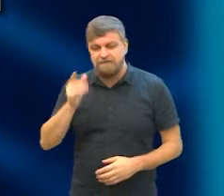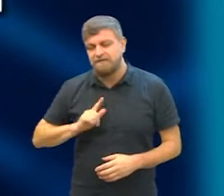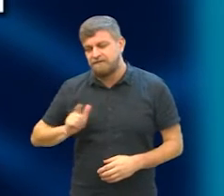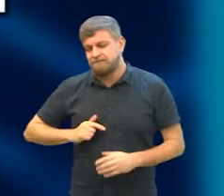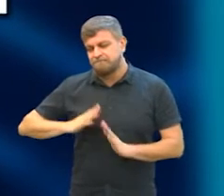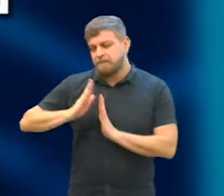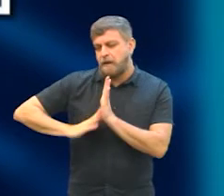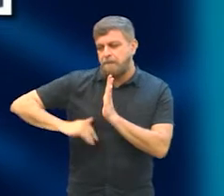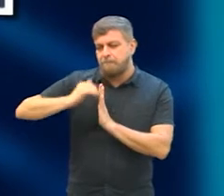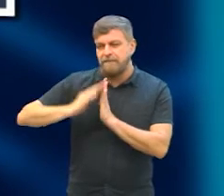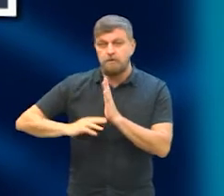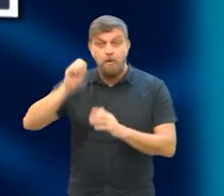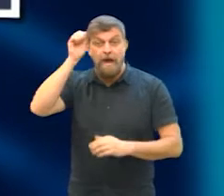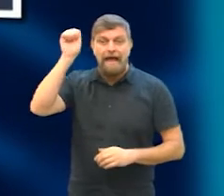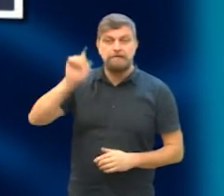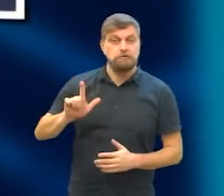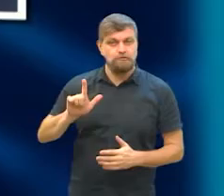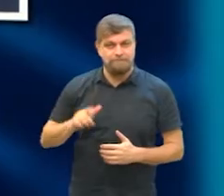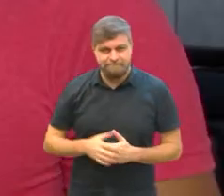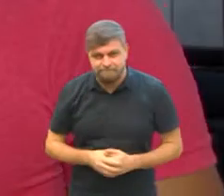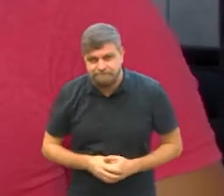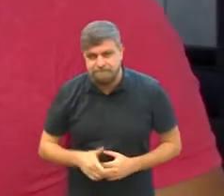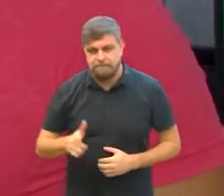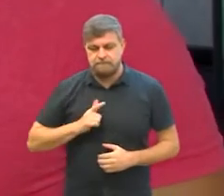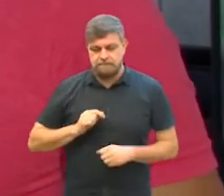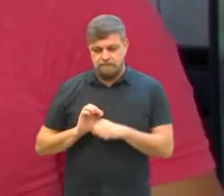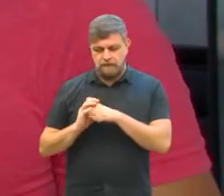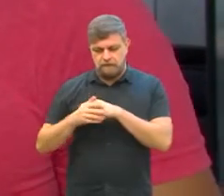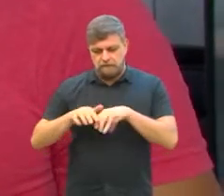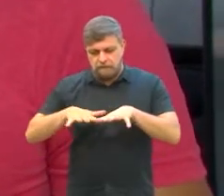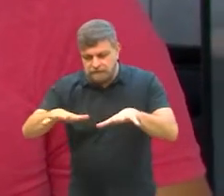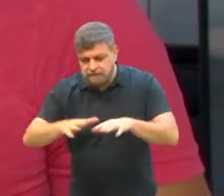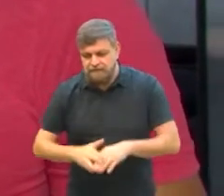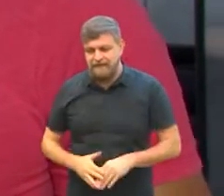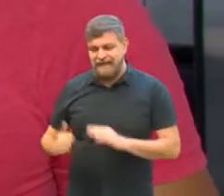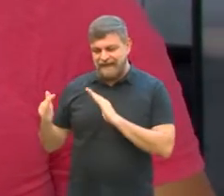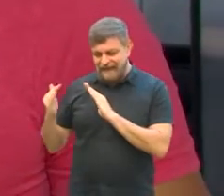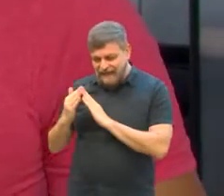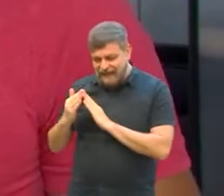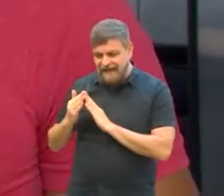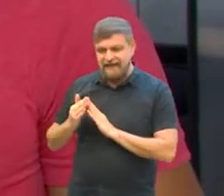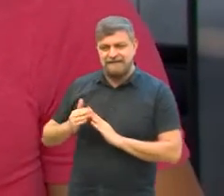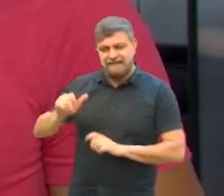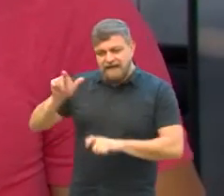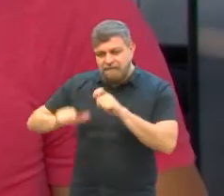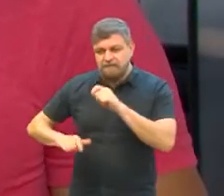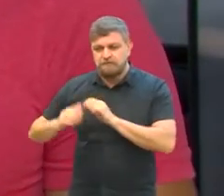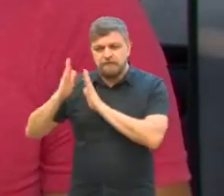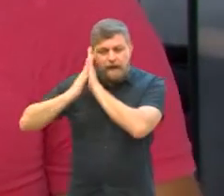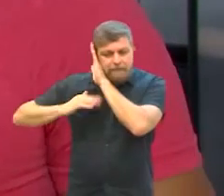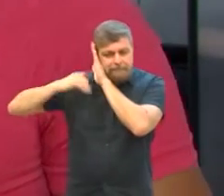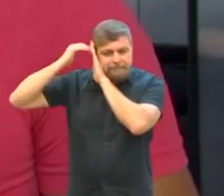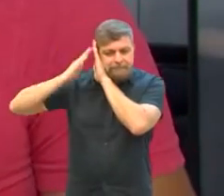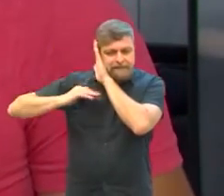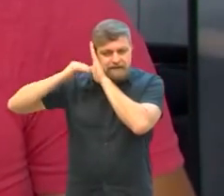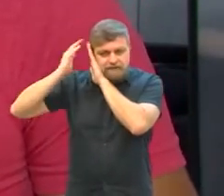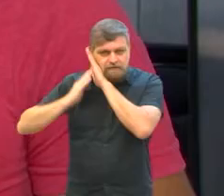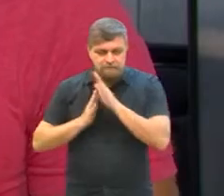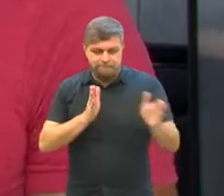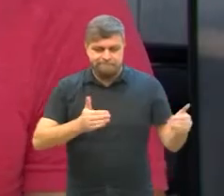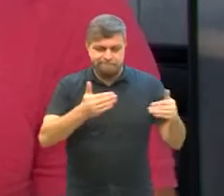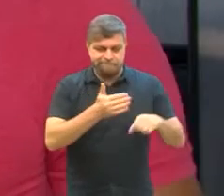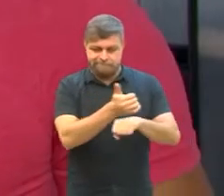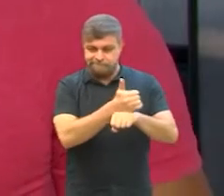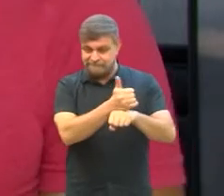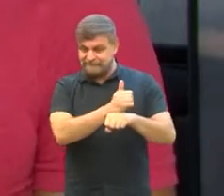aproveitou o tempo em casa e pintou o cabelo de azul. Na pandemia, eu acho que muita gente coloriu em casa. Quando a gente não tem opção